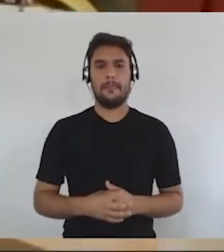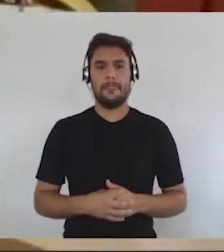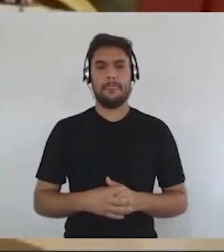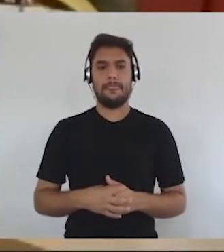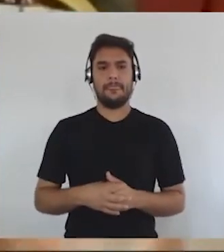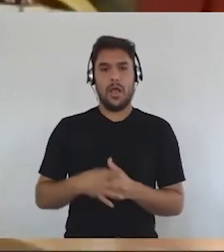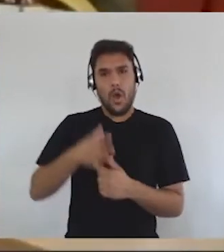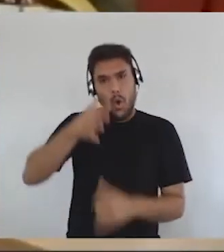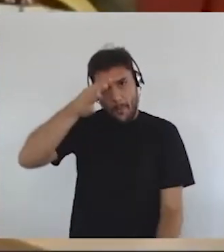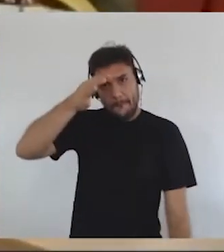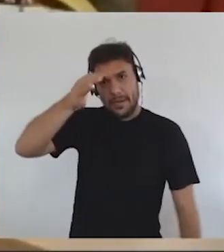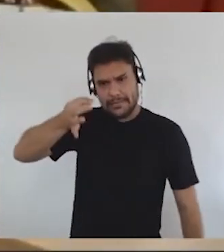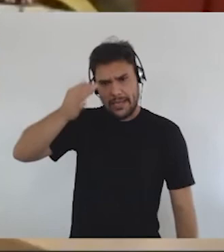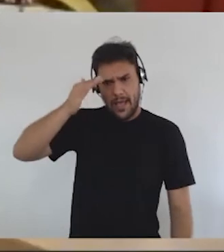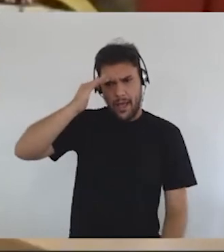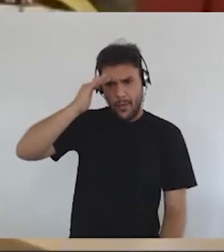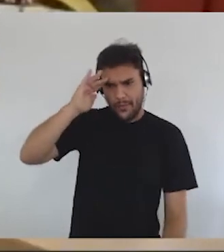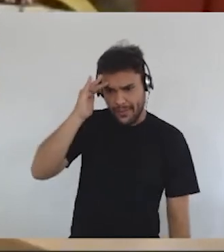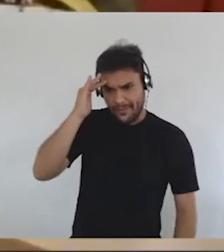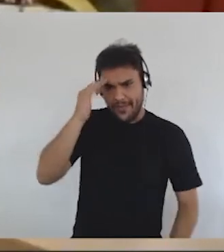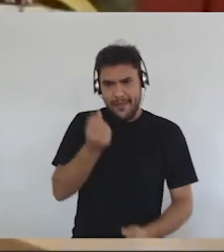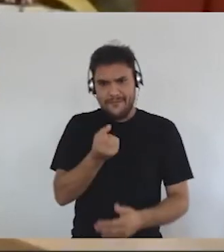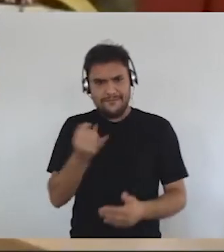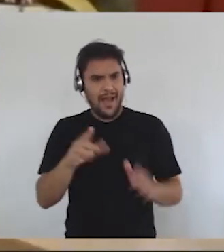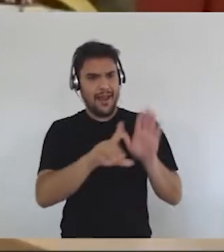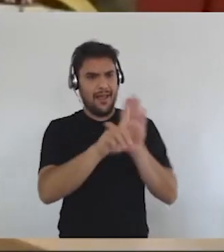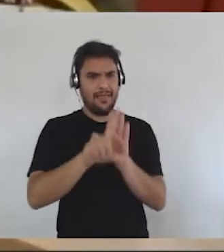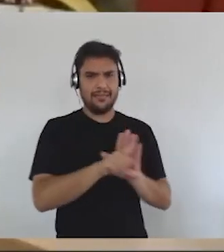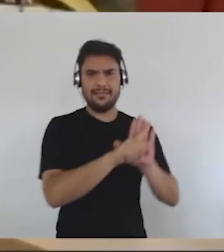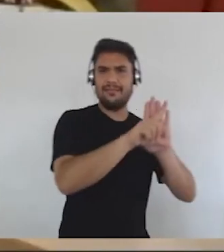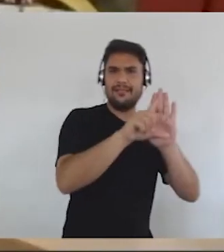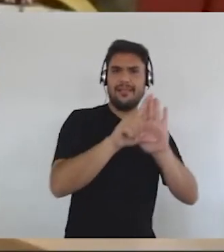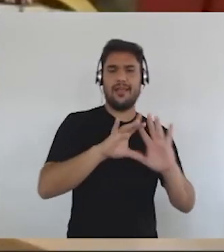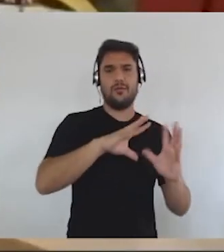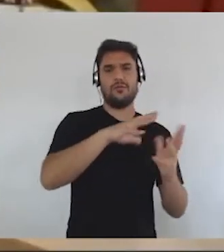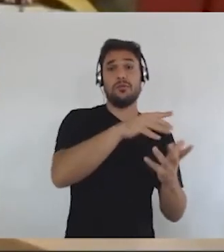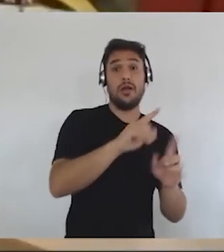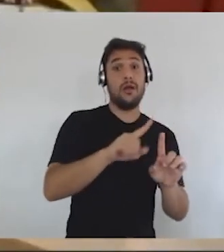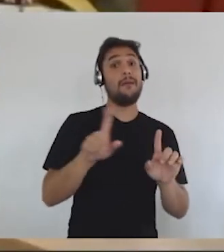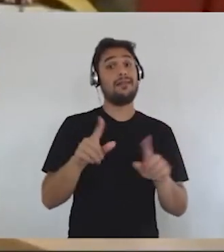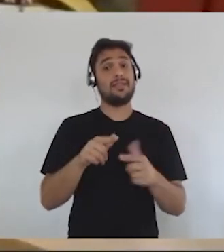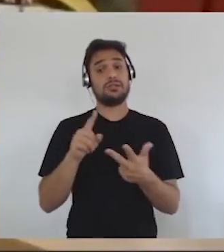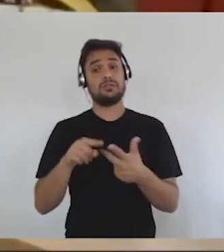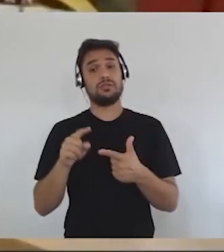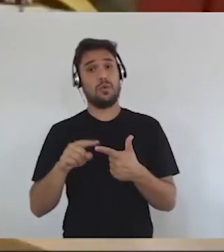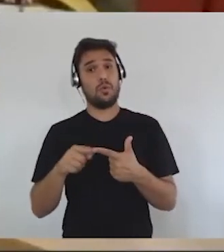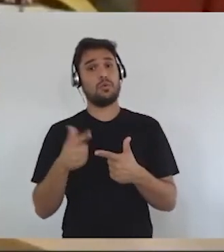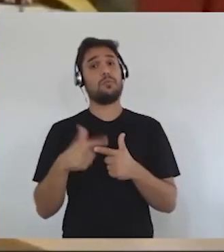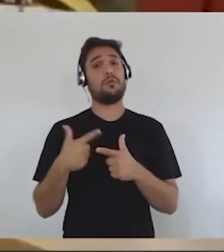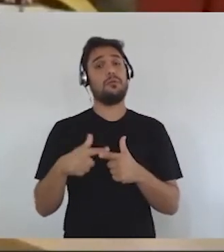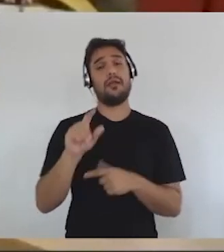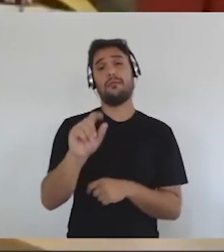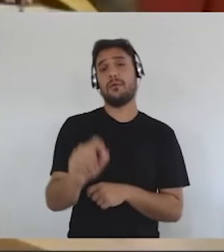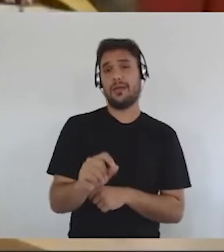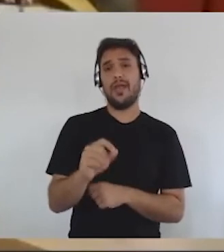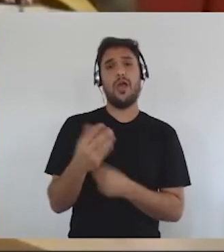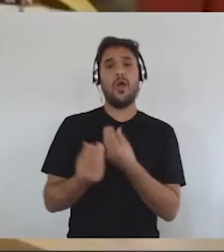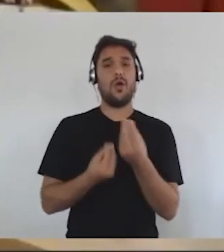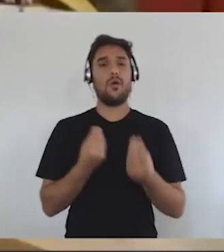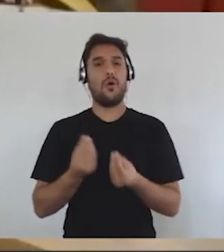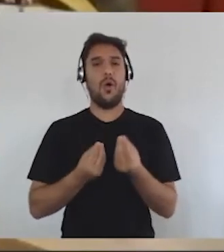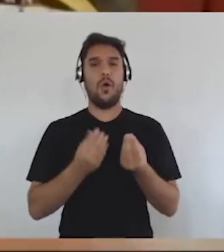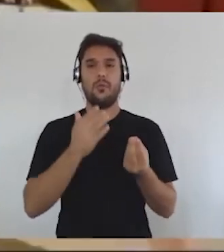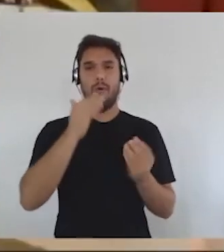a interpretação de diversos dispositivos internacionais, e depois a gente tem um segundo problema, né? Que é como executar